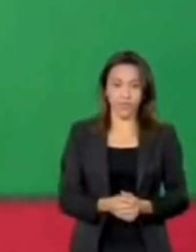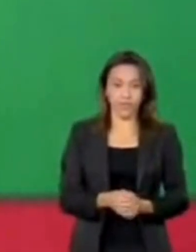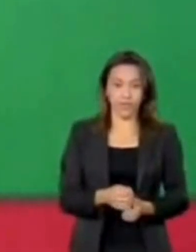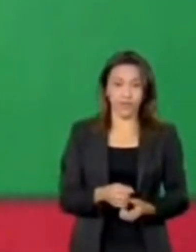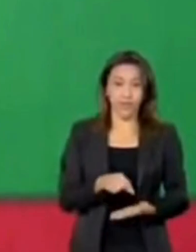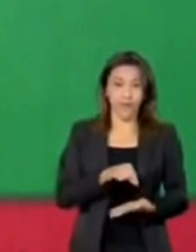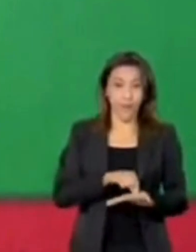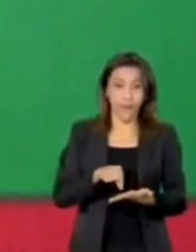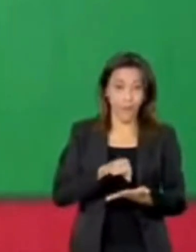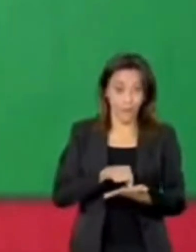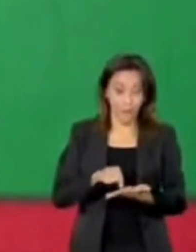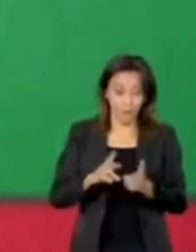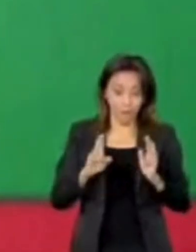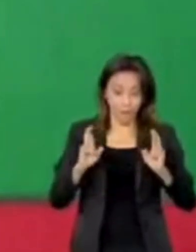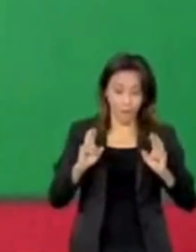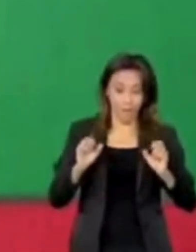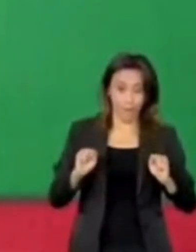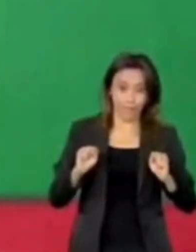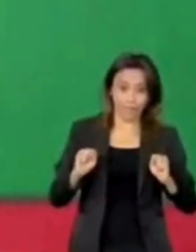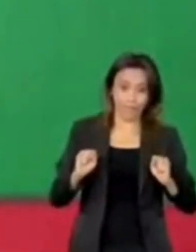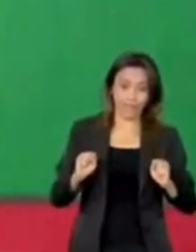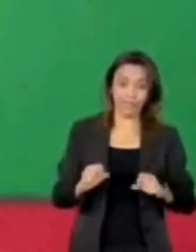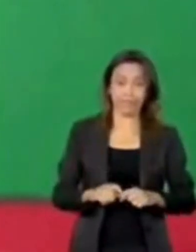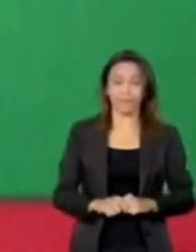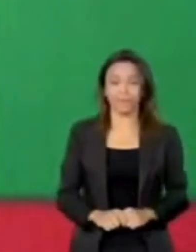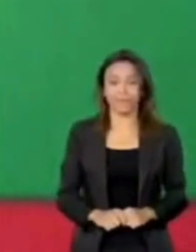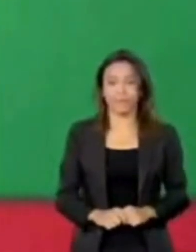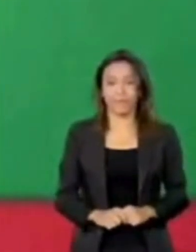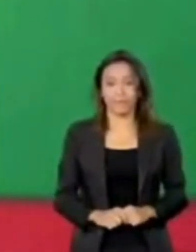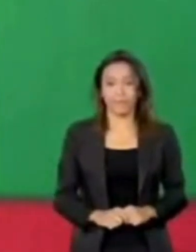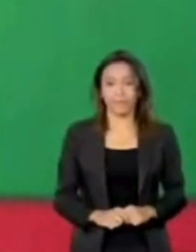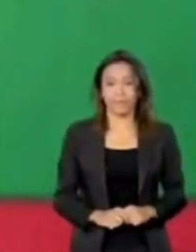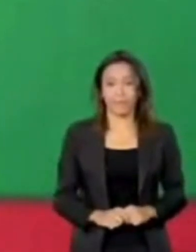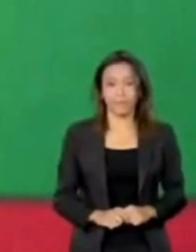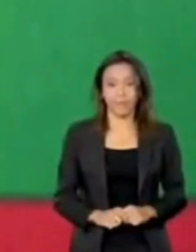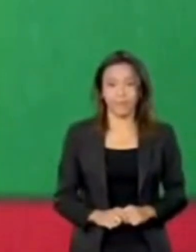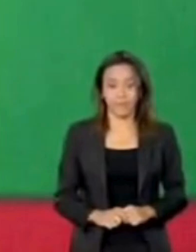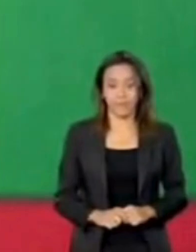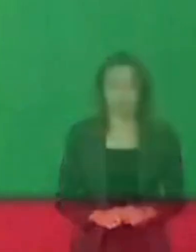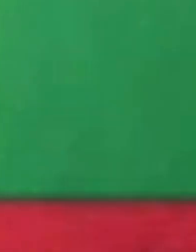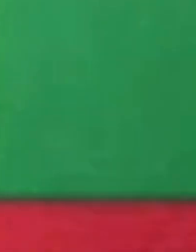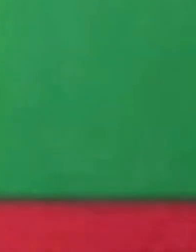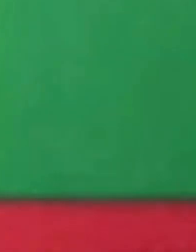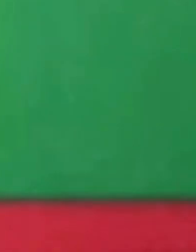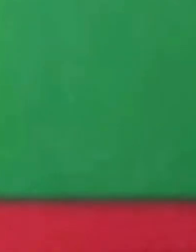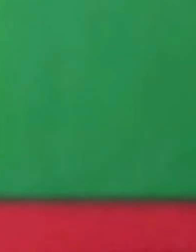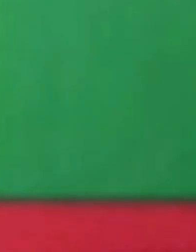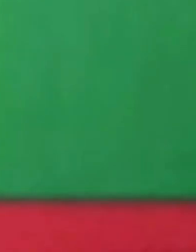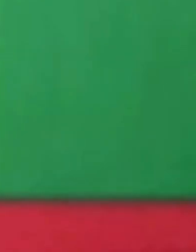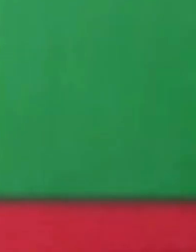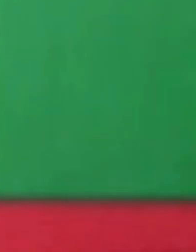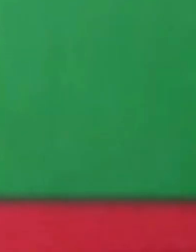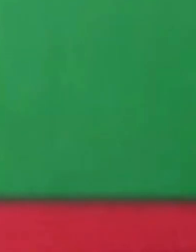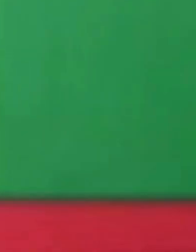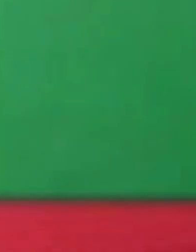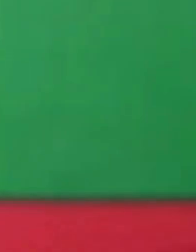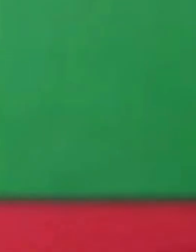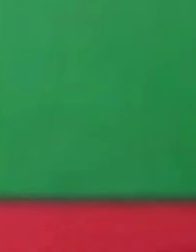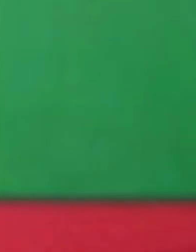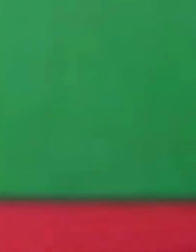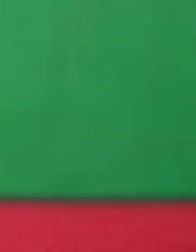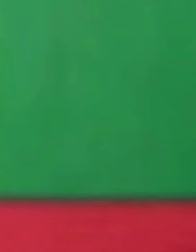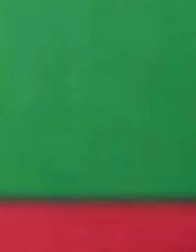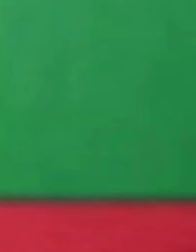0,17%. Veja a seguir o depoimento do deputado Ubiratã Sanderson, autor do